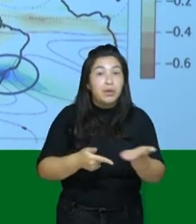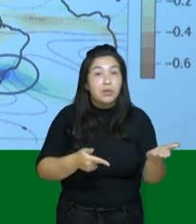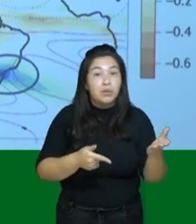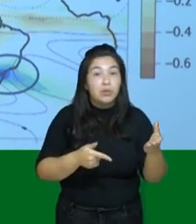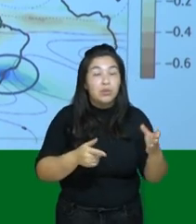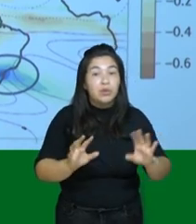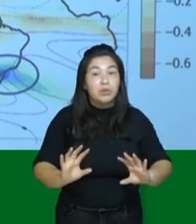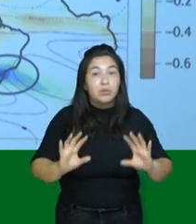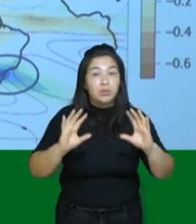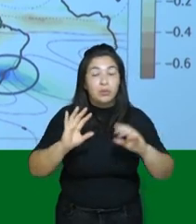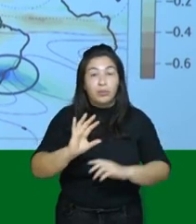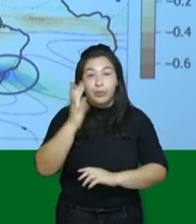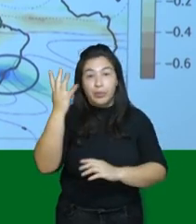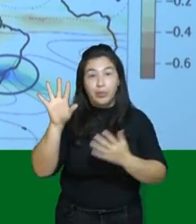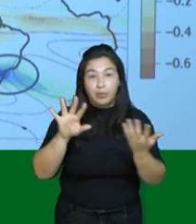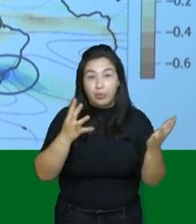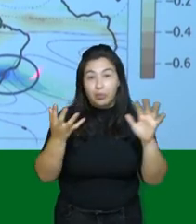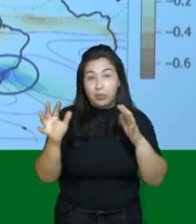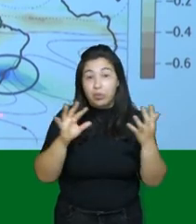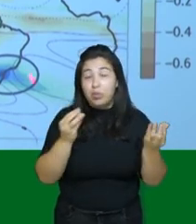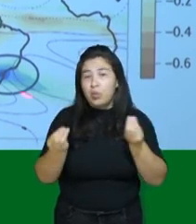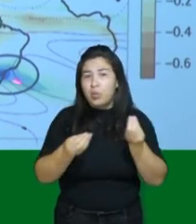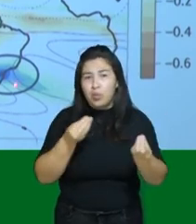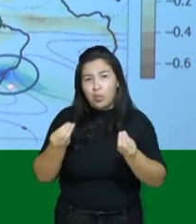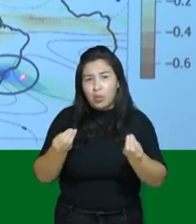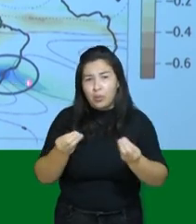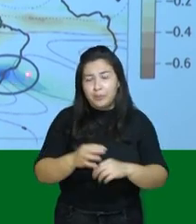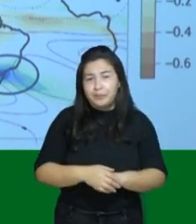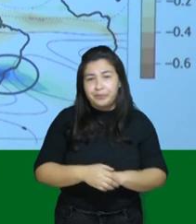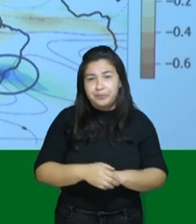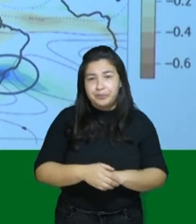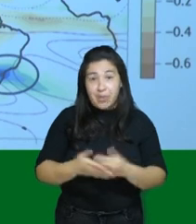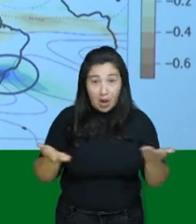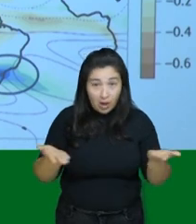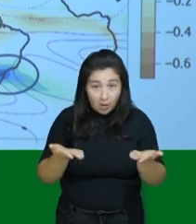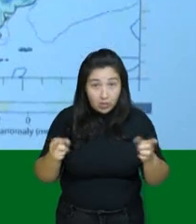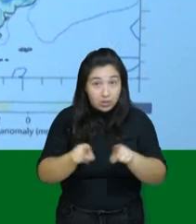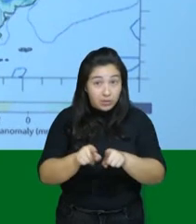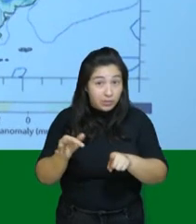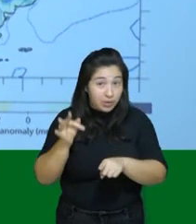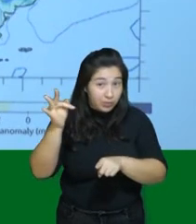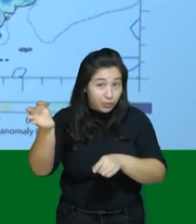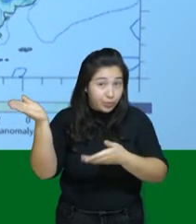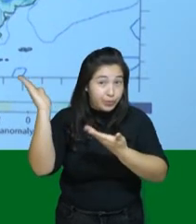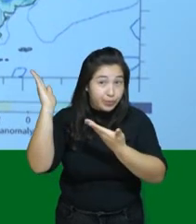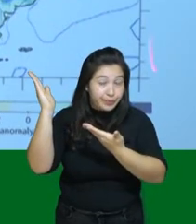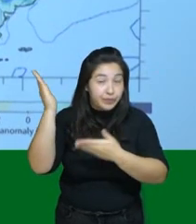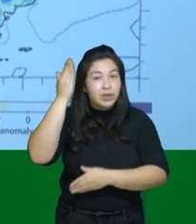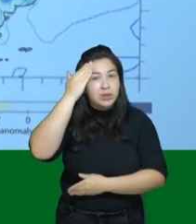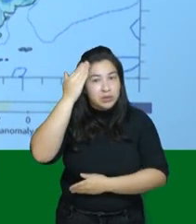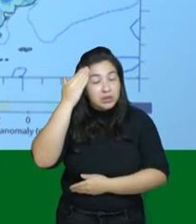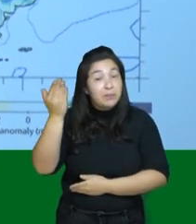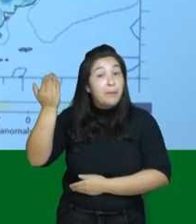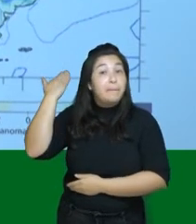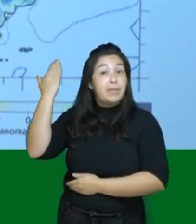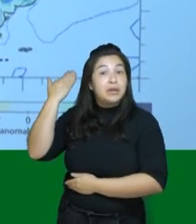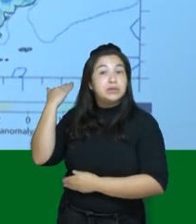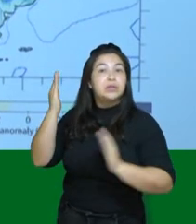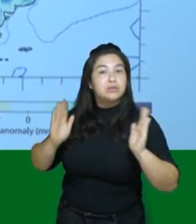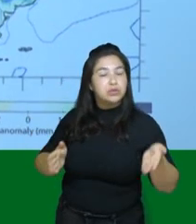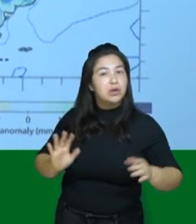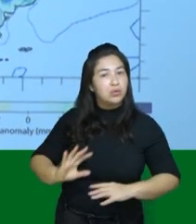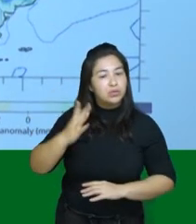olha aqui, aqui é sem mudanças climáticas, tá? No presente e ainda no futuro. Então, não só a gente sabia o que já tinha acontecido